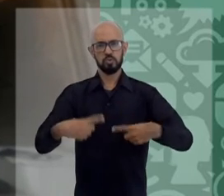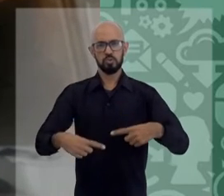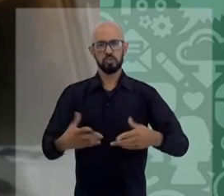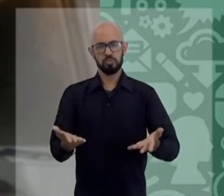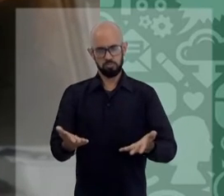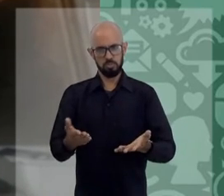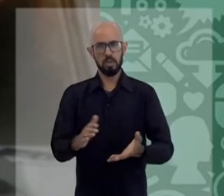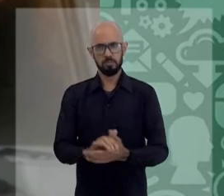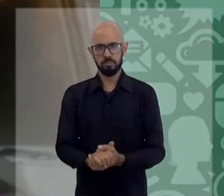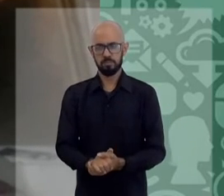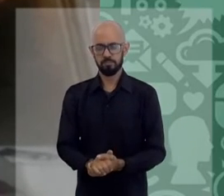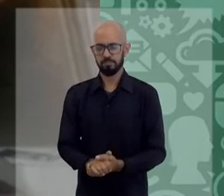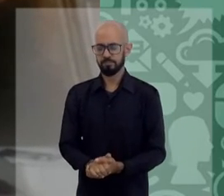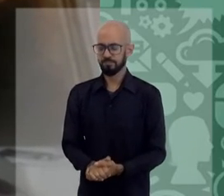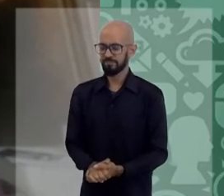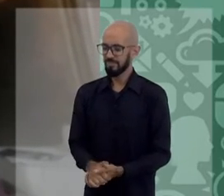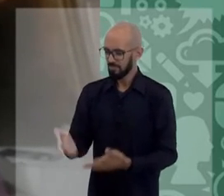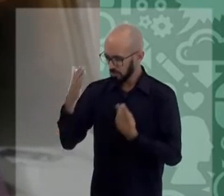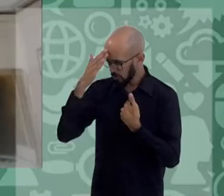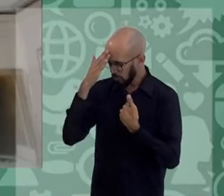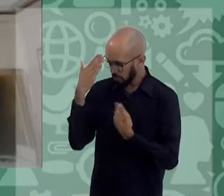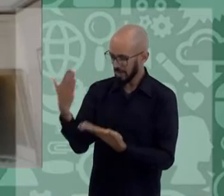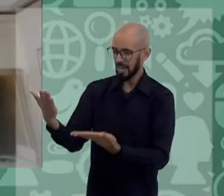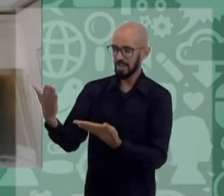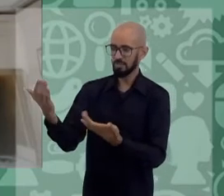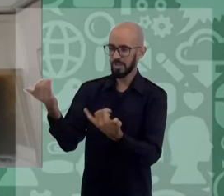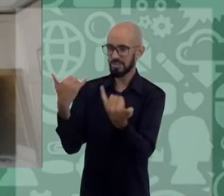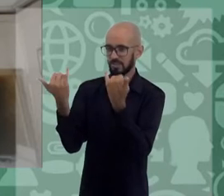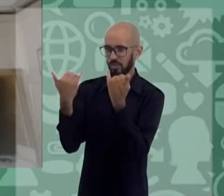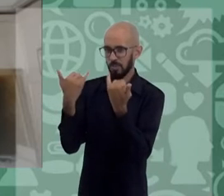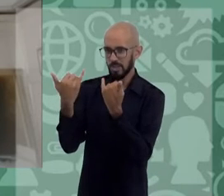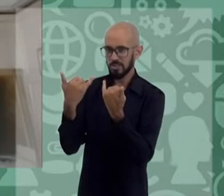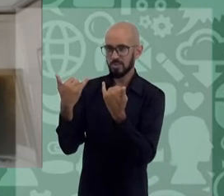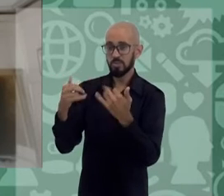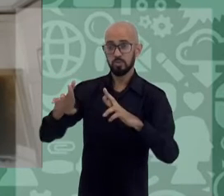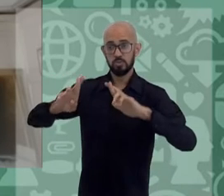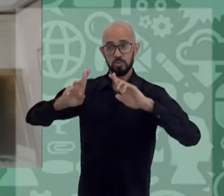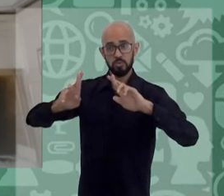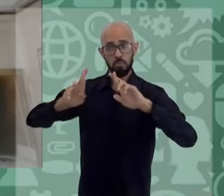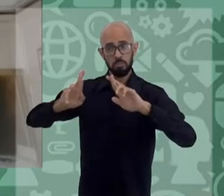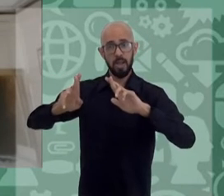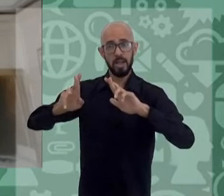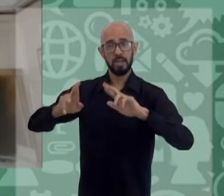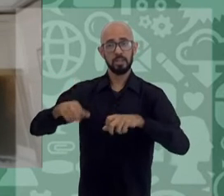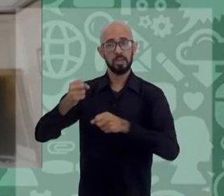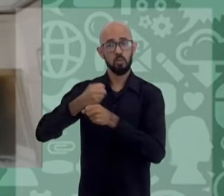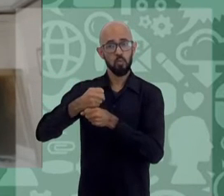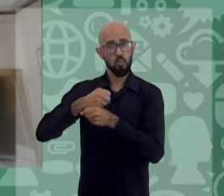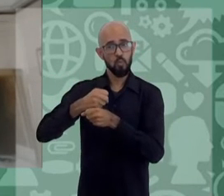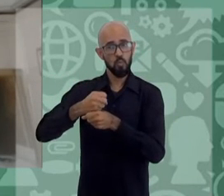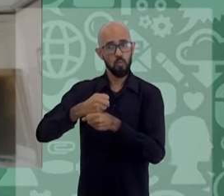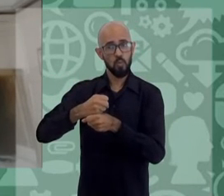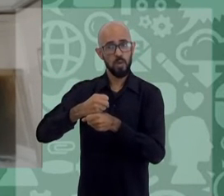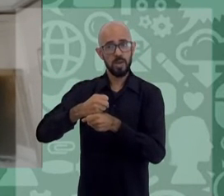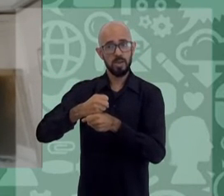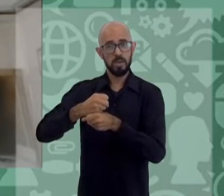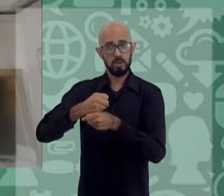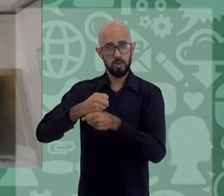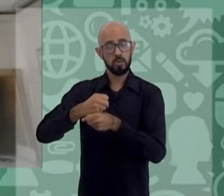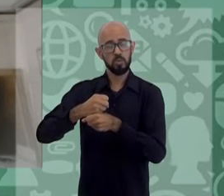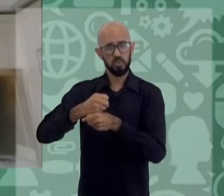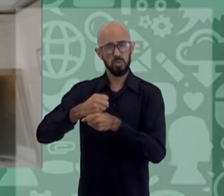máximo que a gente puder e vamos conversar o máximo que a gente puder. Tá ótimo, muito obrigada pelas informações. Fica aí a nossa expectativa de um